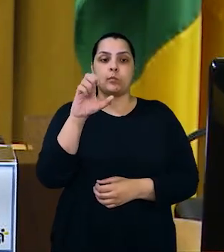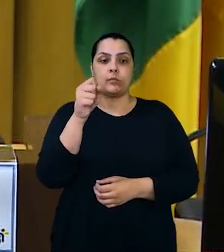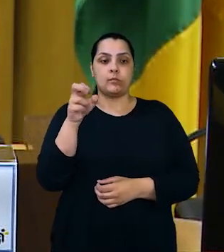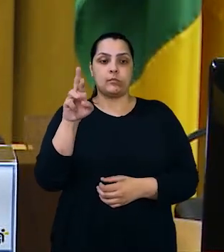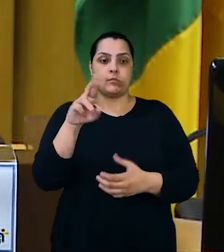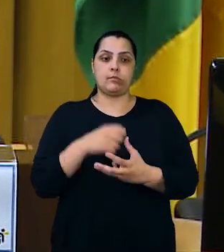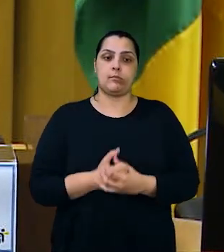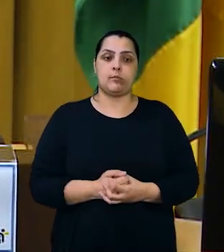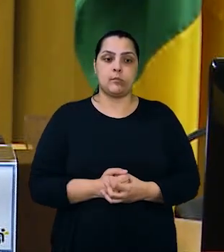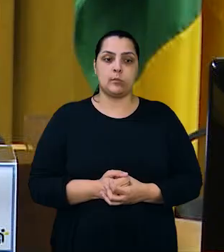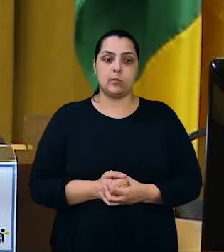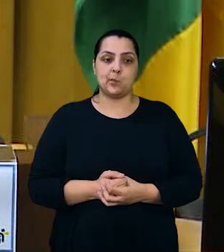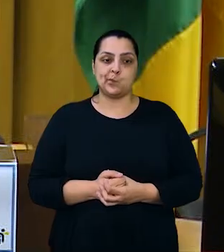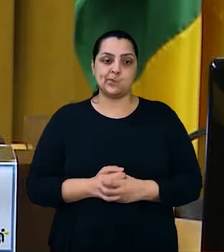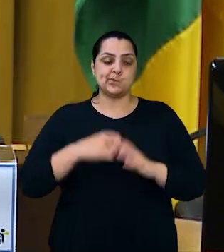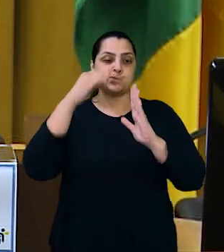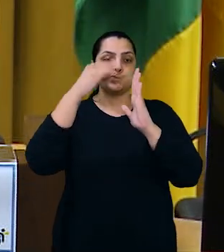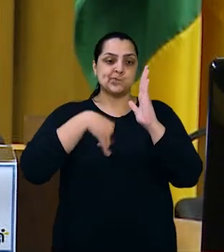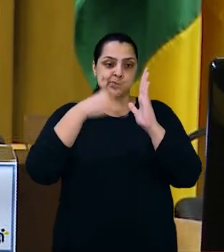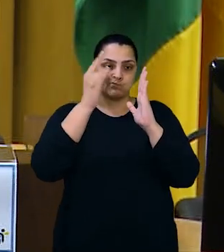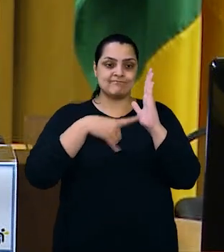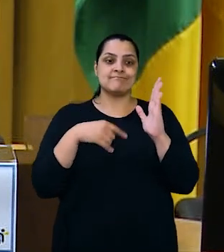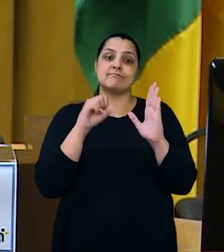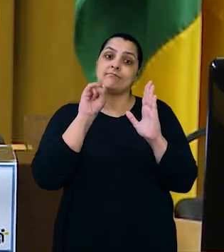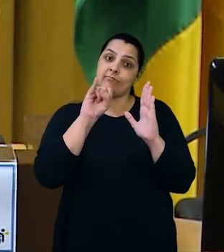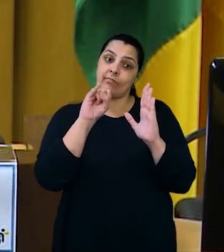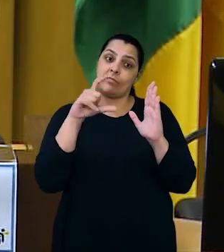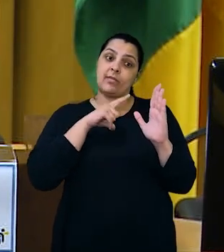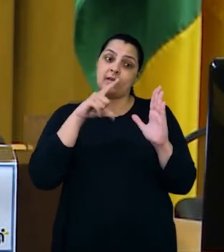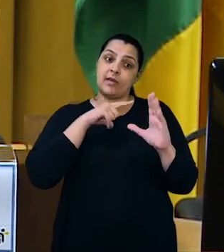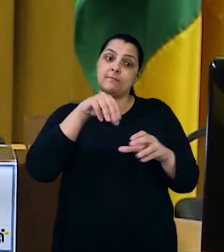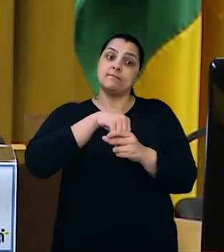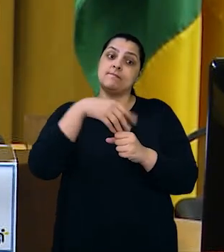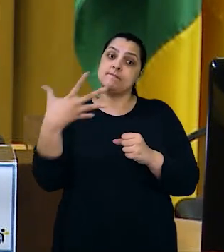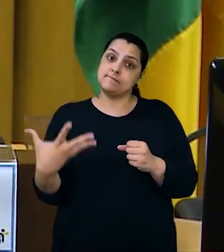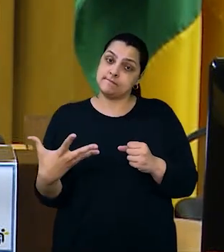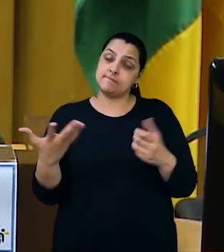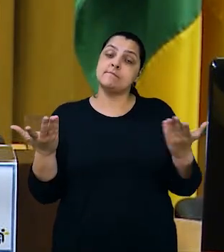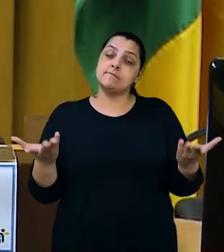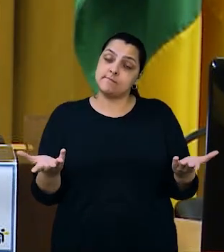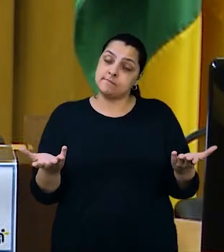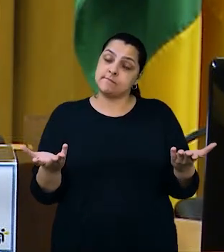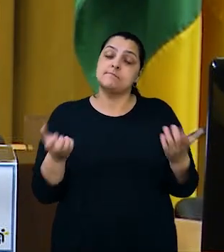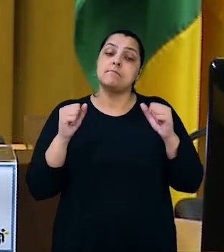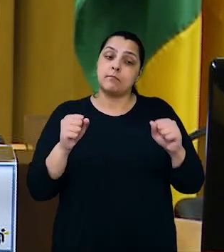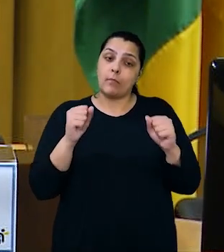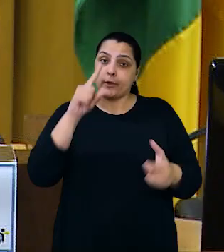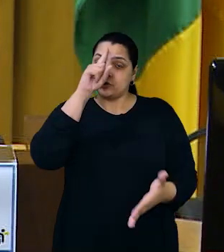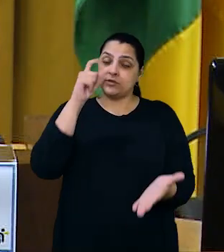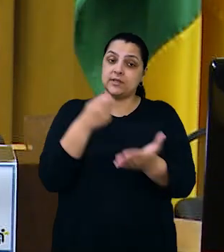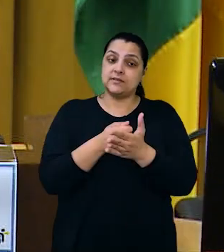São documentos que, se tiverem esse conteúdo, seriam mesmo decisivos,